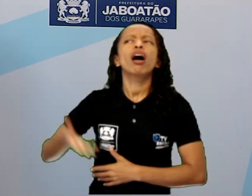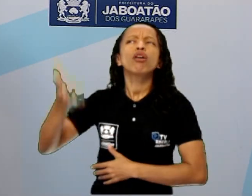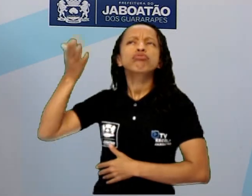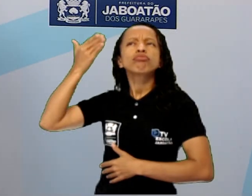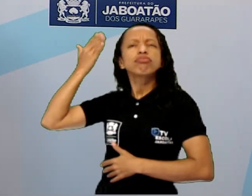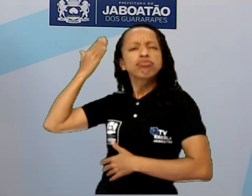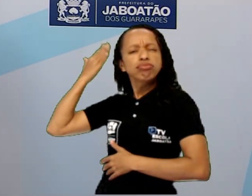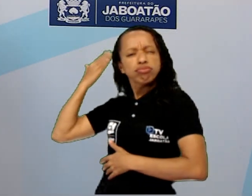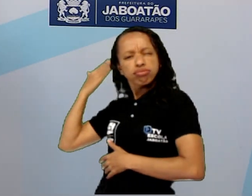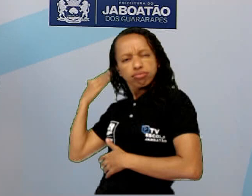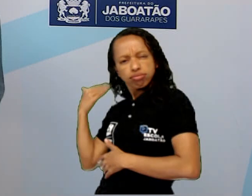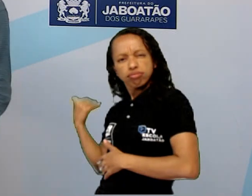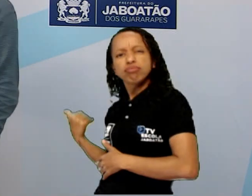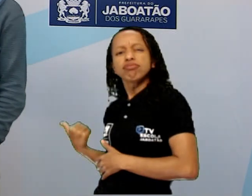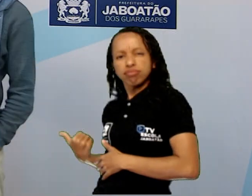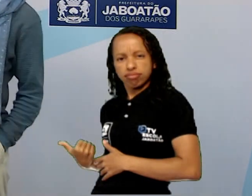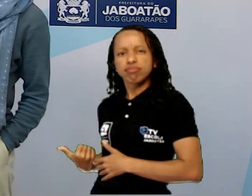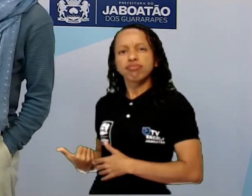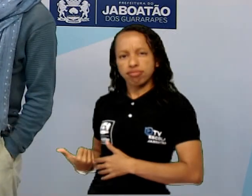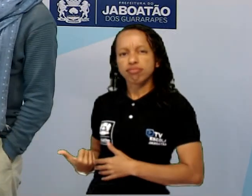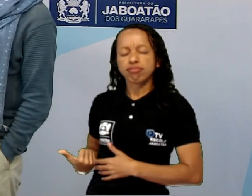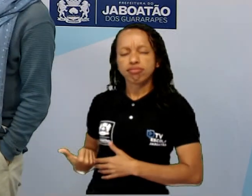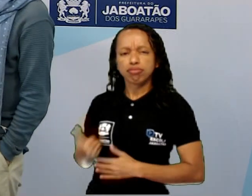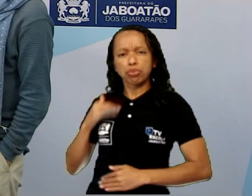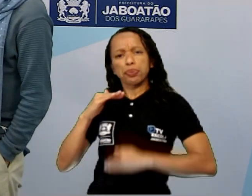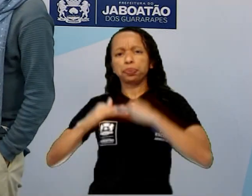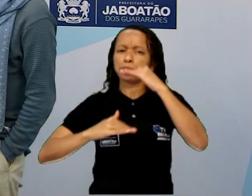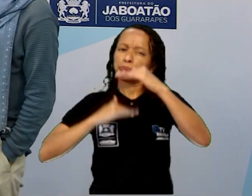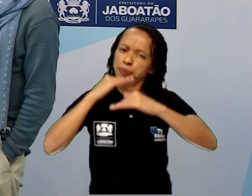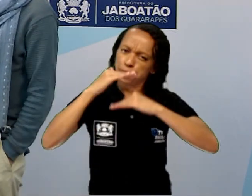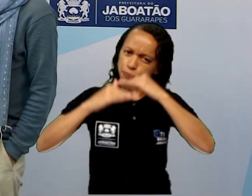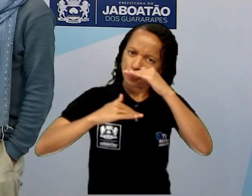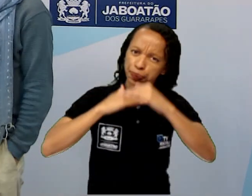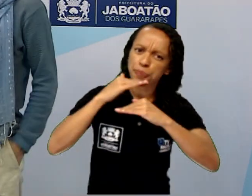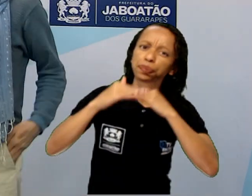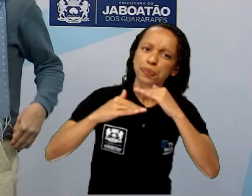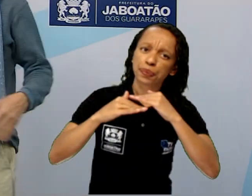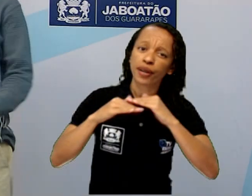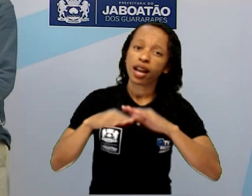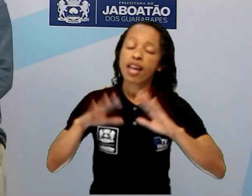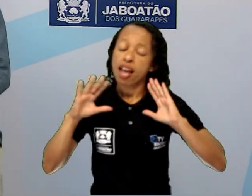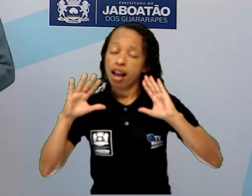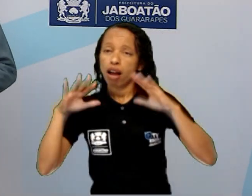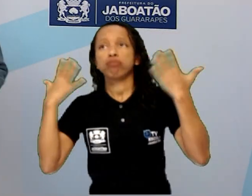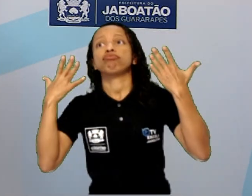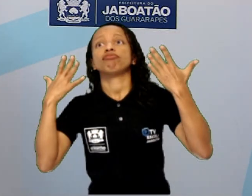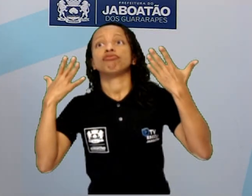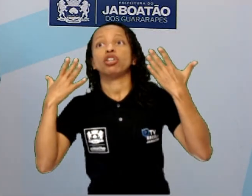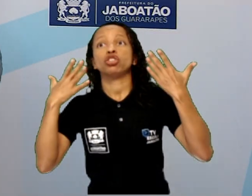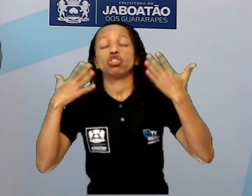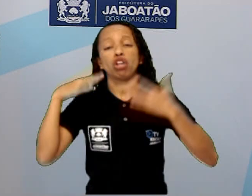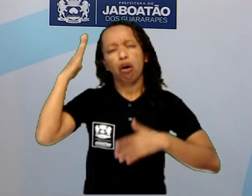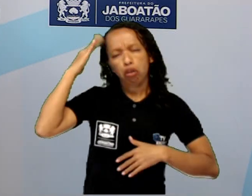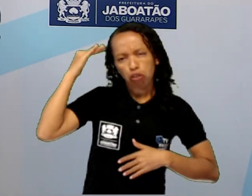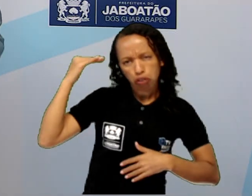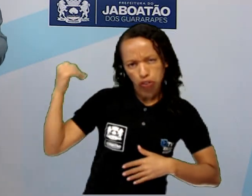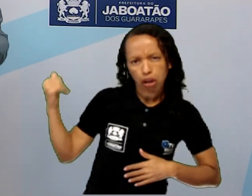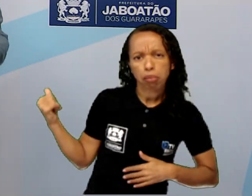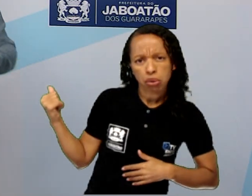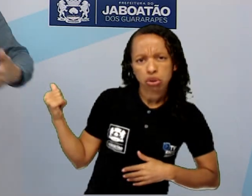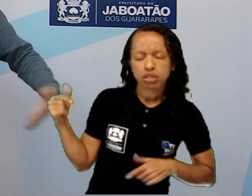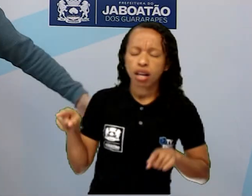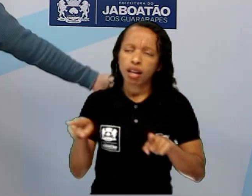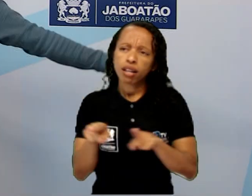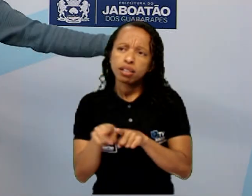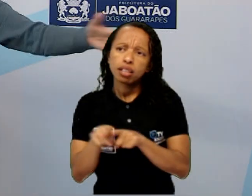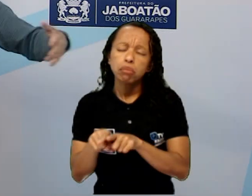clássica, Grécia, Roma, e foram evoluindo para se tornar essa grande festa que é hoje, né? Existia uma procissão religiosa, as pessoas